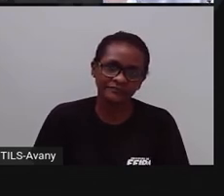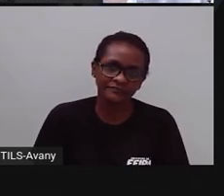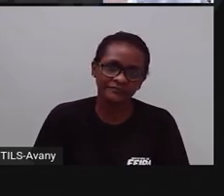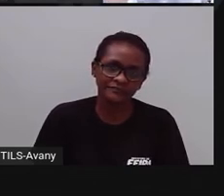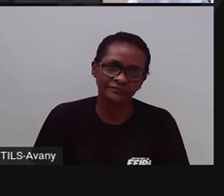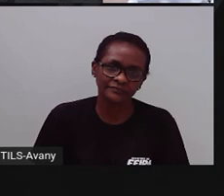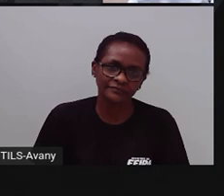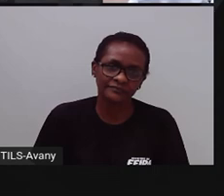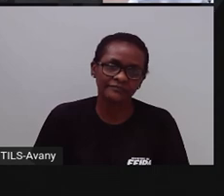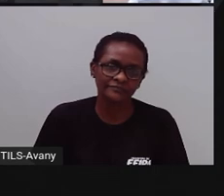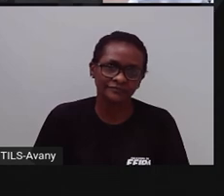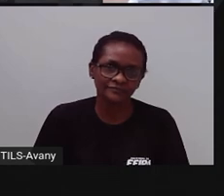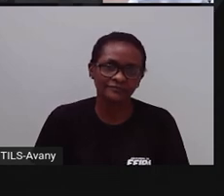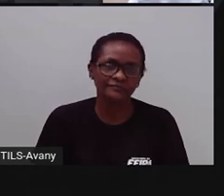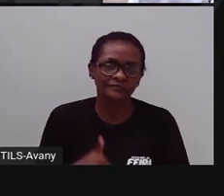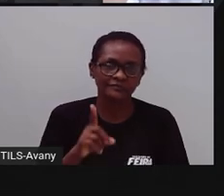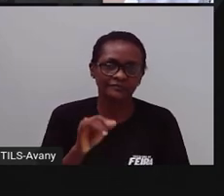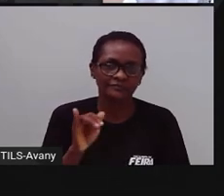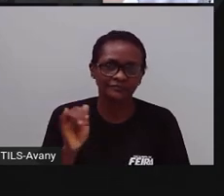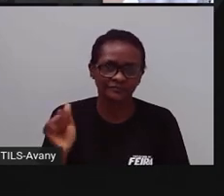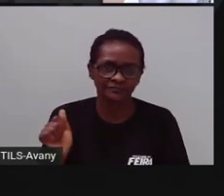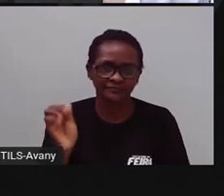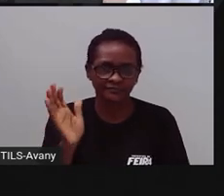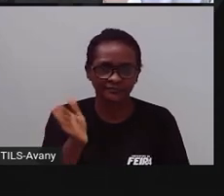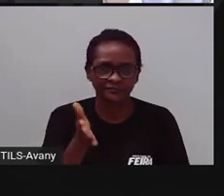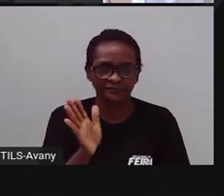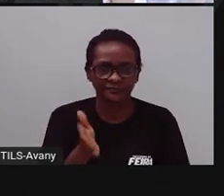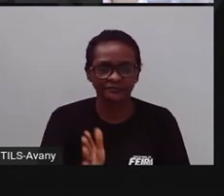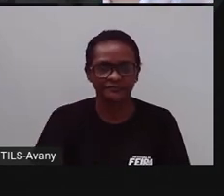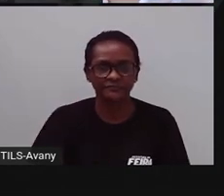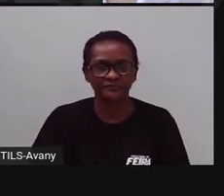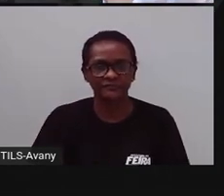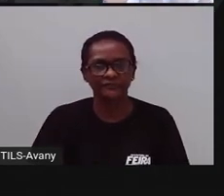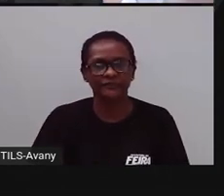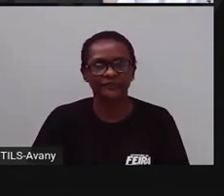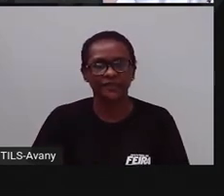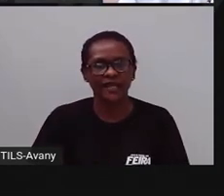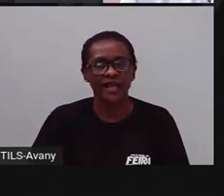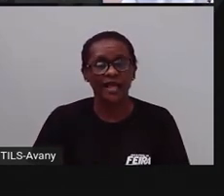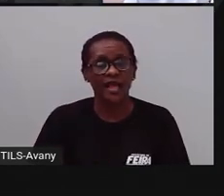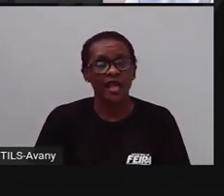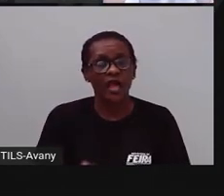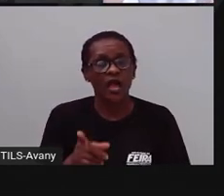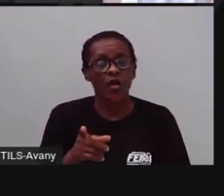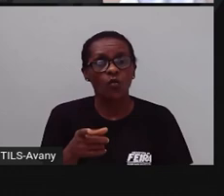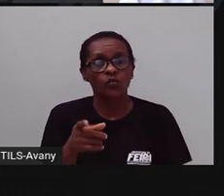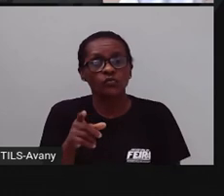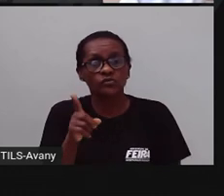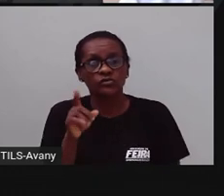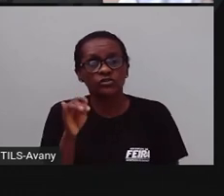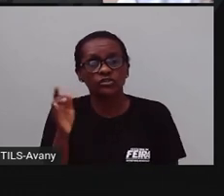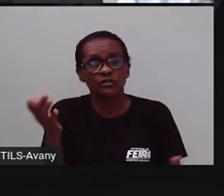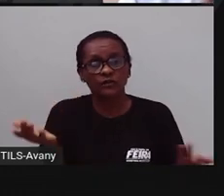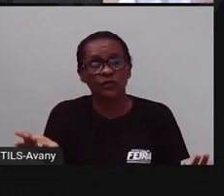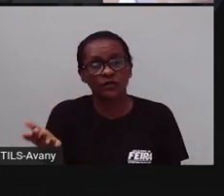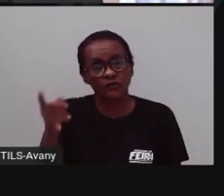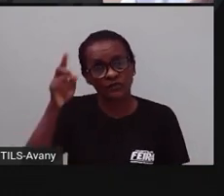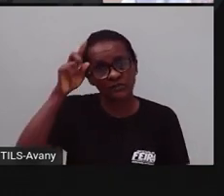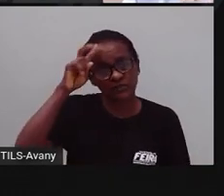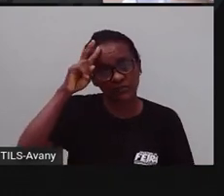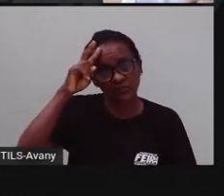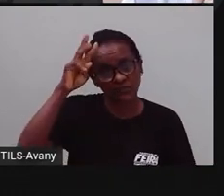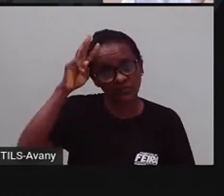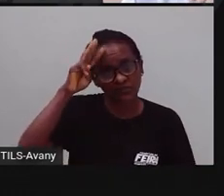Pronto já coloquei a data ó posso também colocar o dia da semana que vai cair essa esse dia